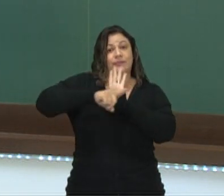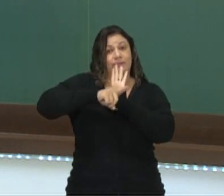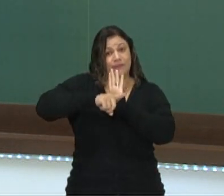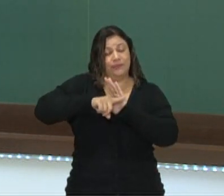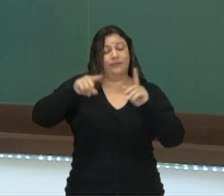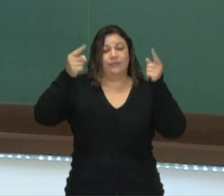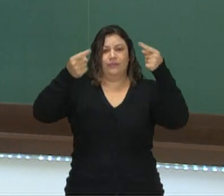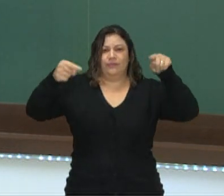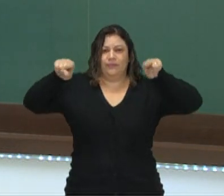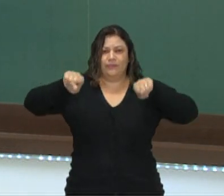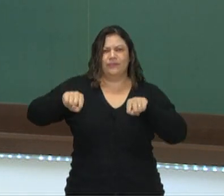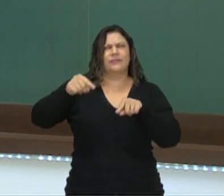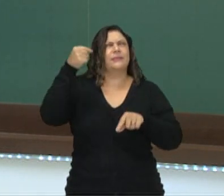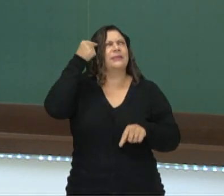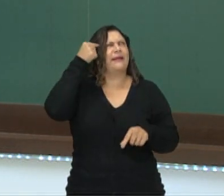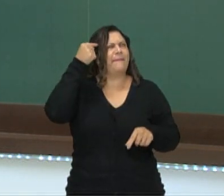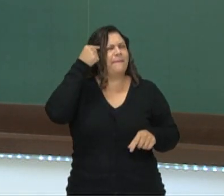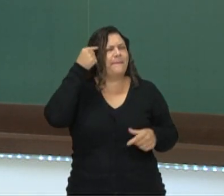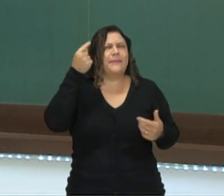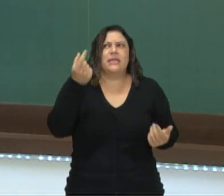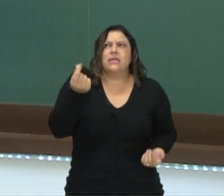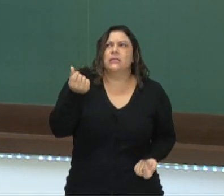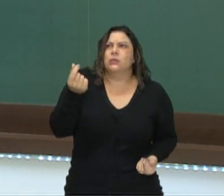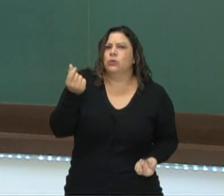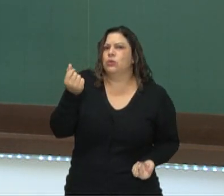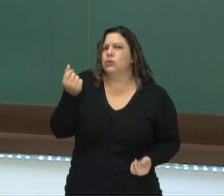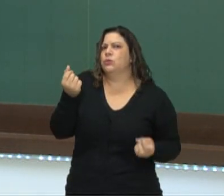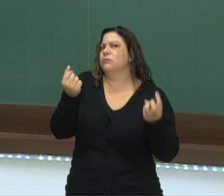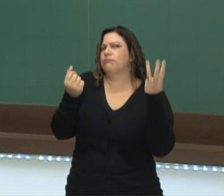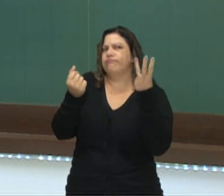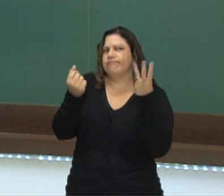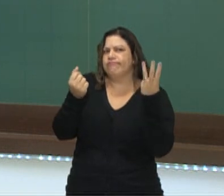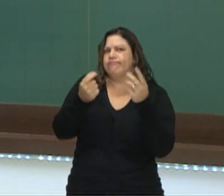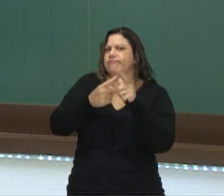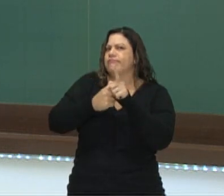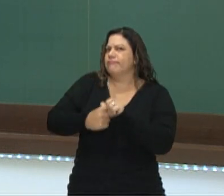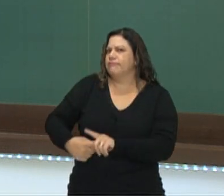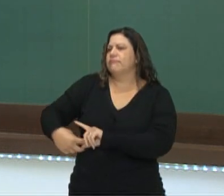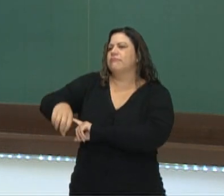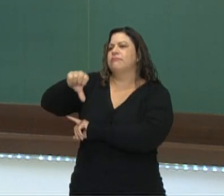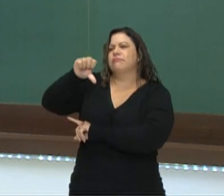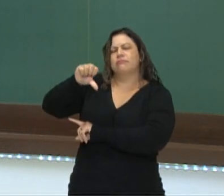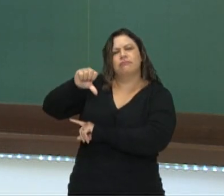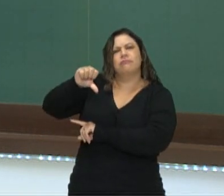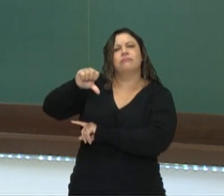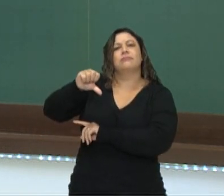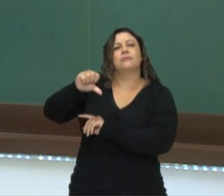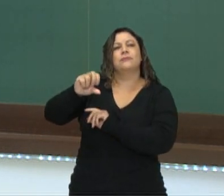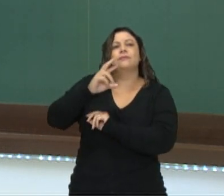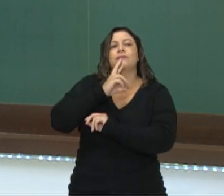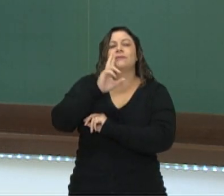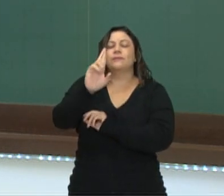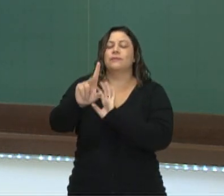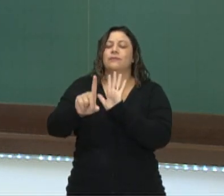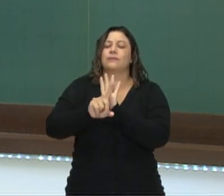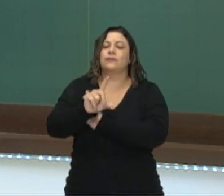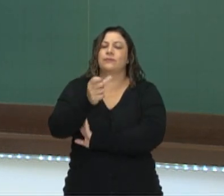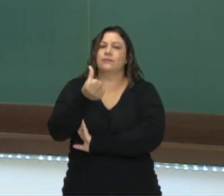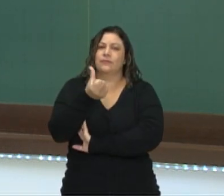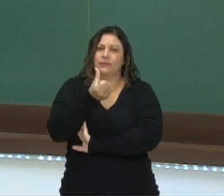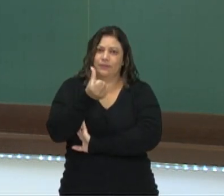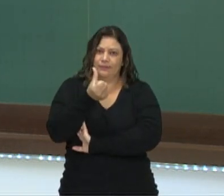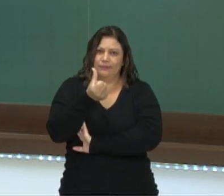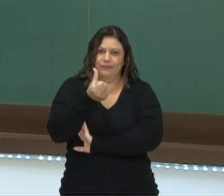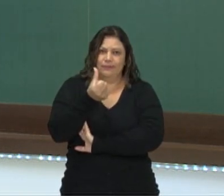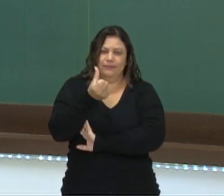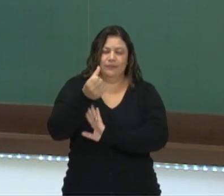dinheiro, como se eu tivesse 3 e estivesse devendo 9. O resultado, menos 6.